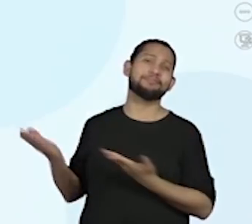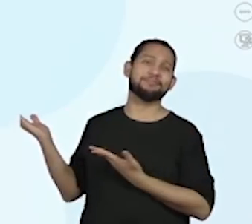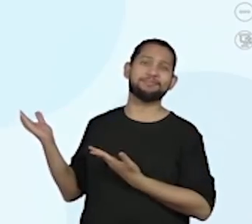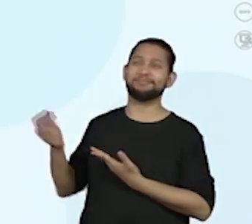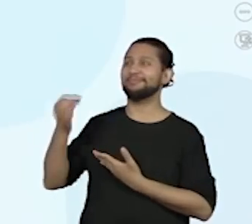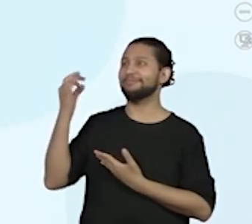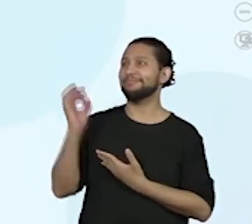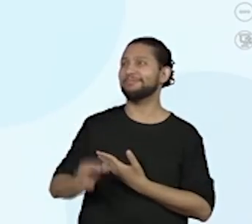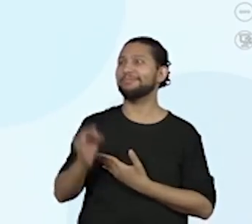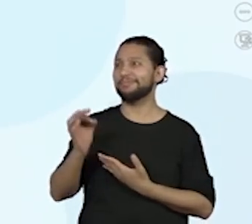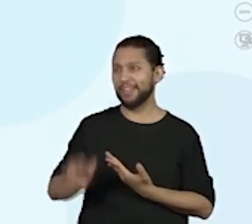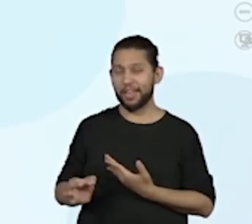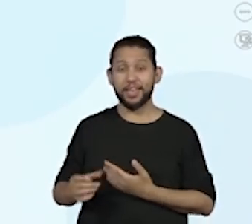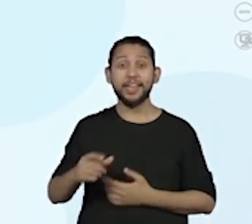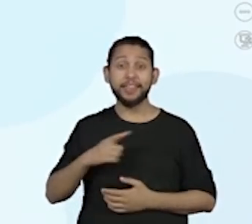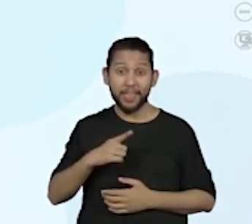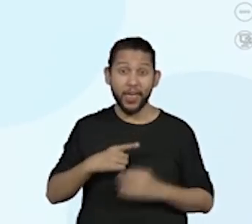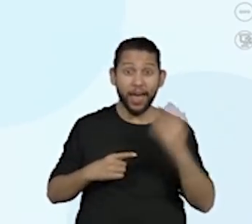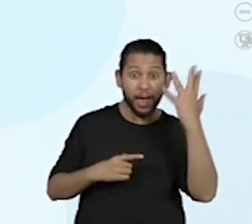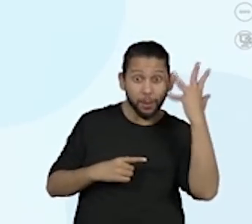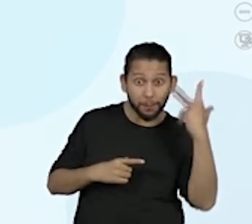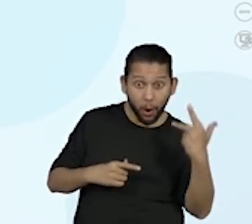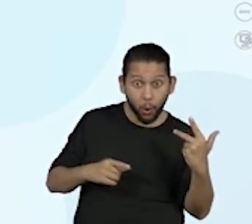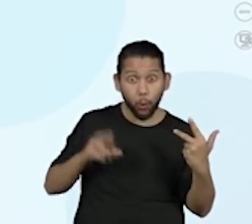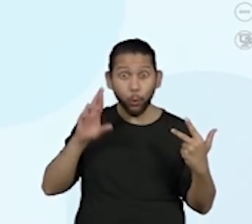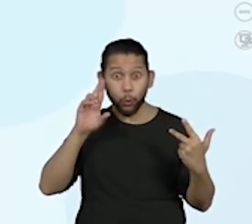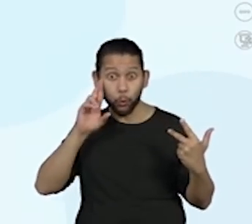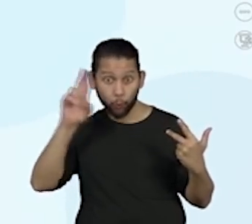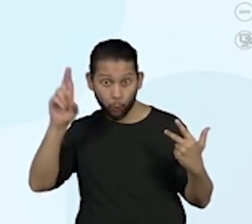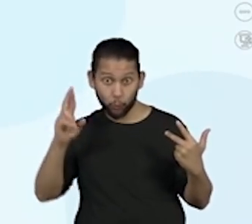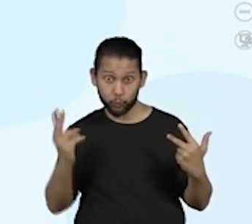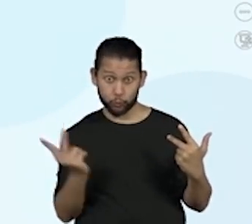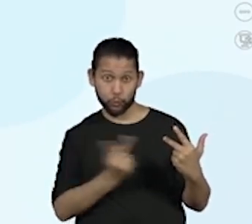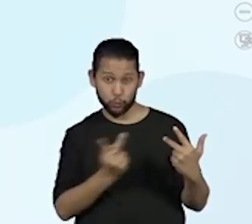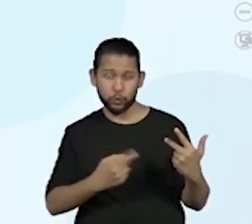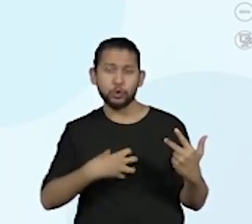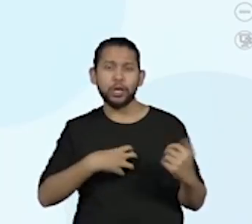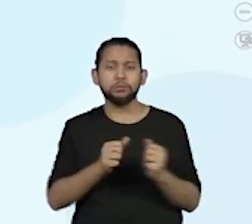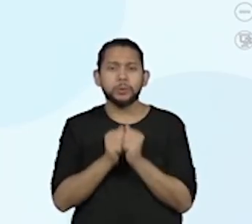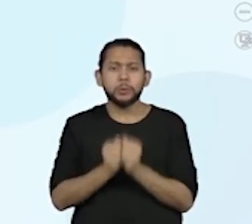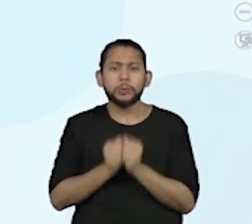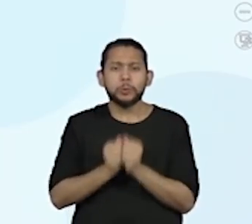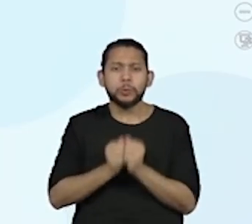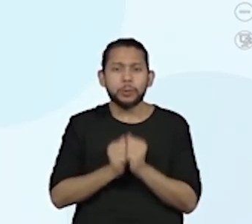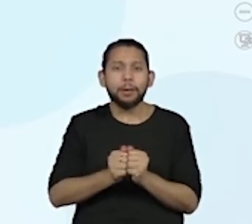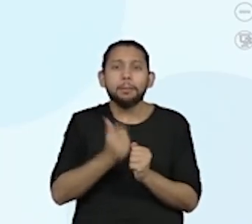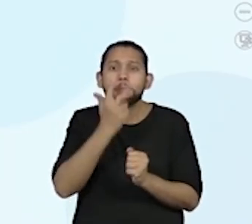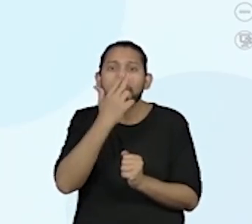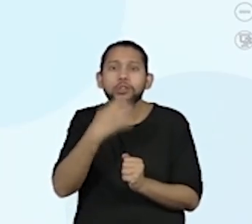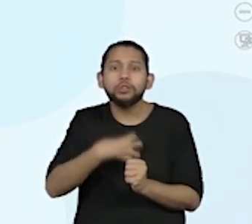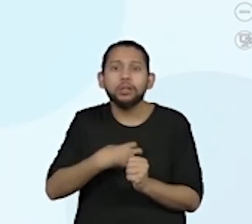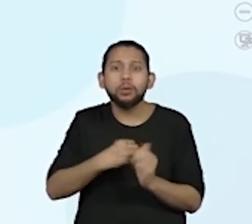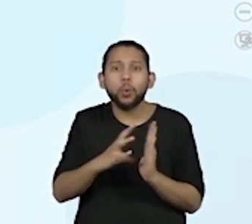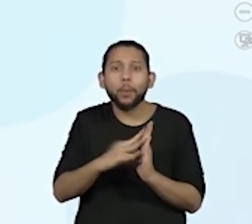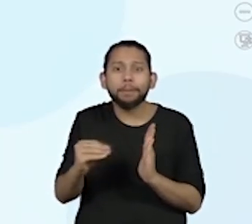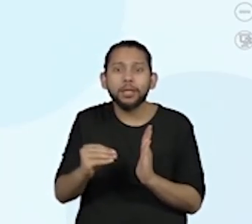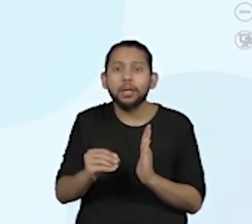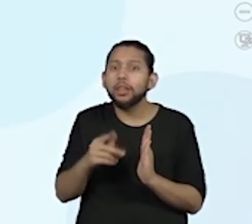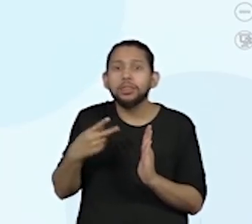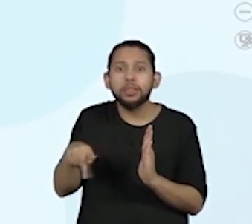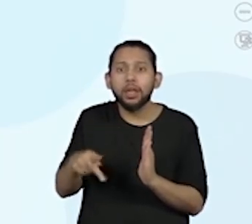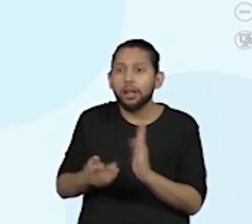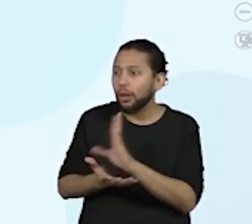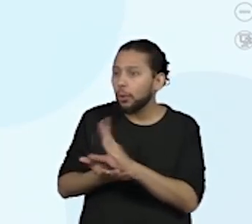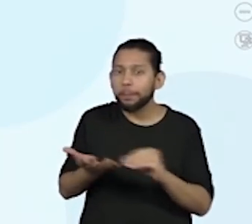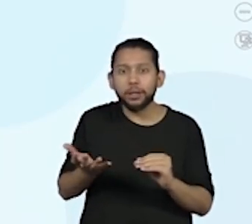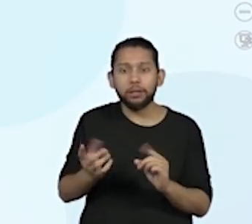só, a relação dos donos com seus pets é tão grande que vão ficando parecidos com o passar do tempo. E essa